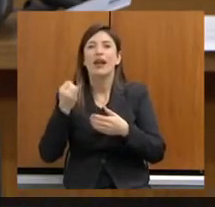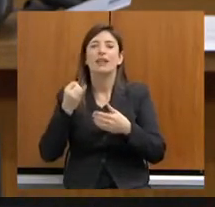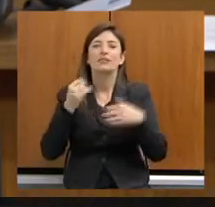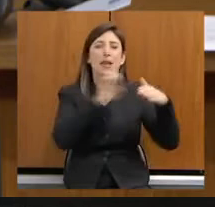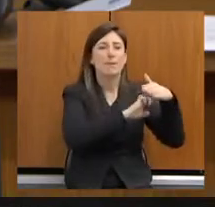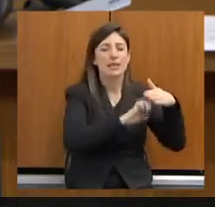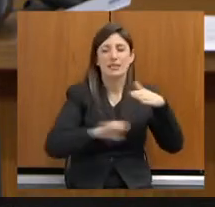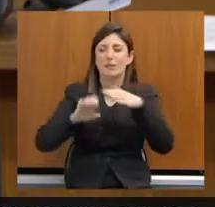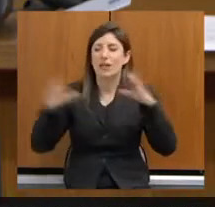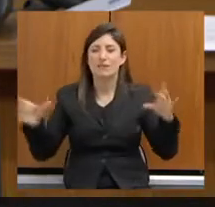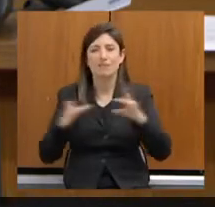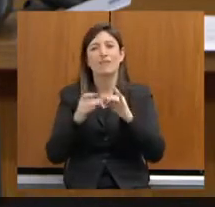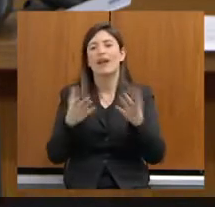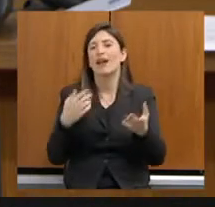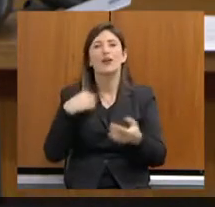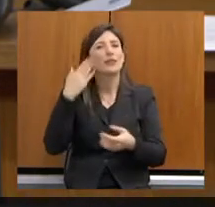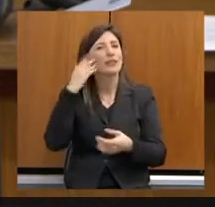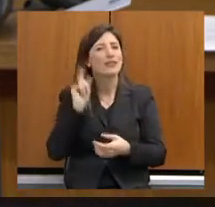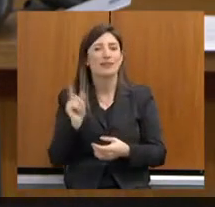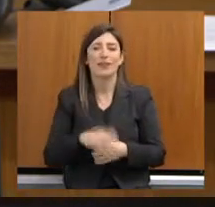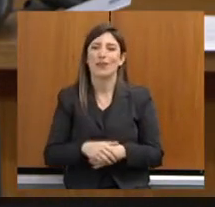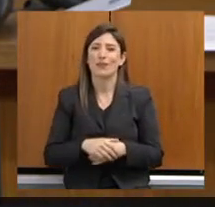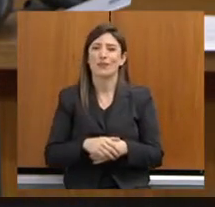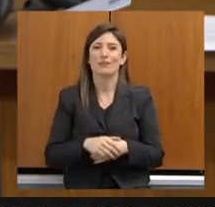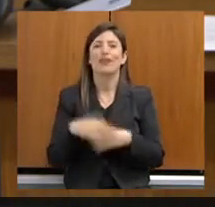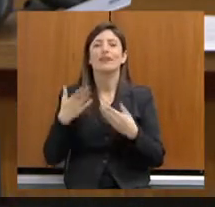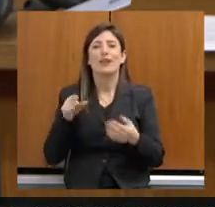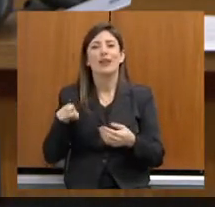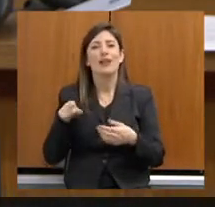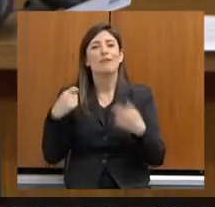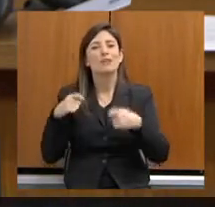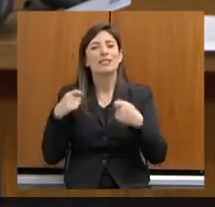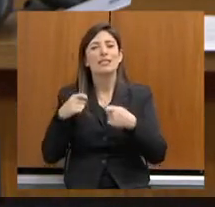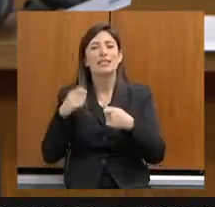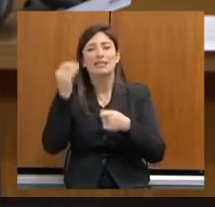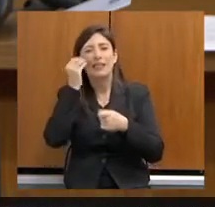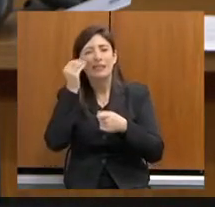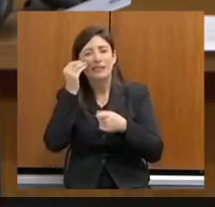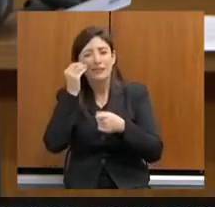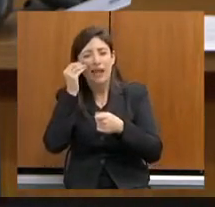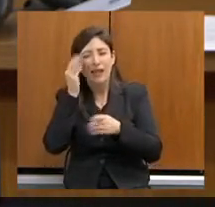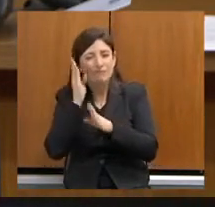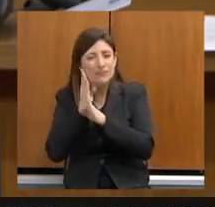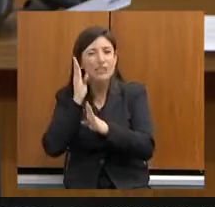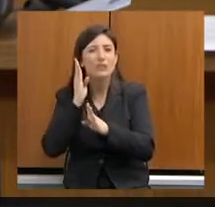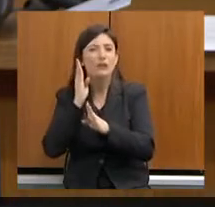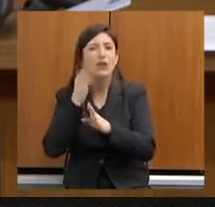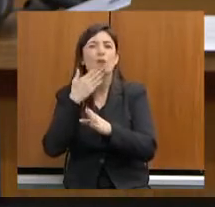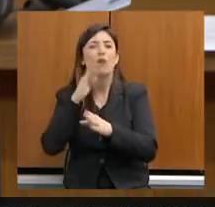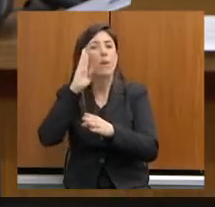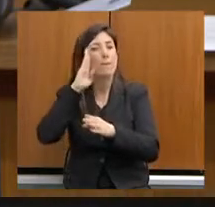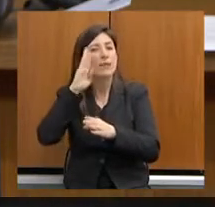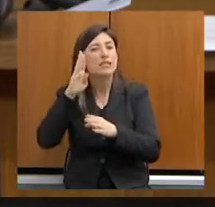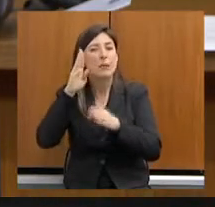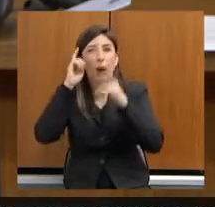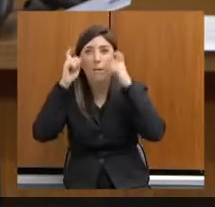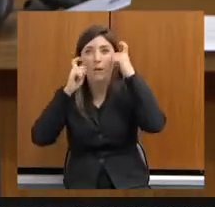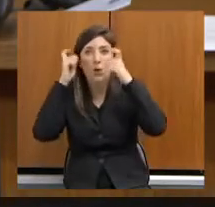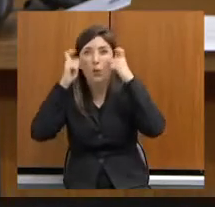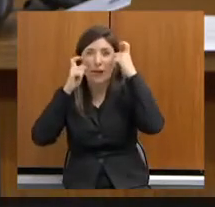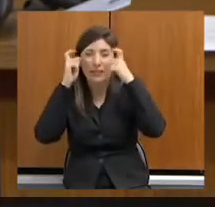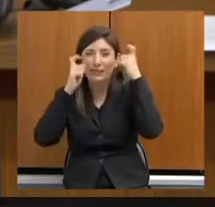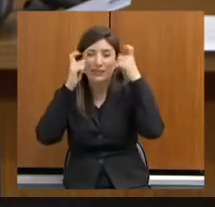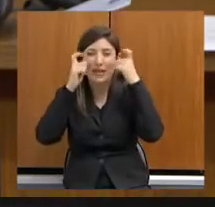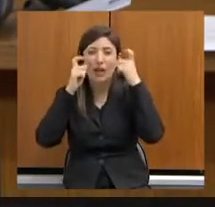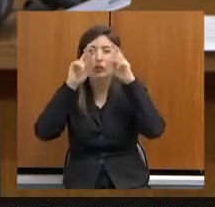na outra sobre a importância dele e consegui dente é como se de água Quais são os cães preocupações que eles têm relação